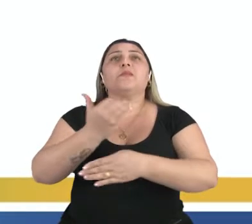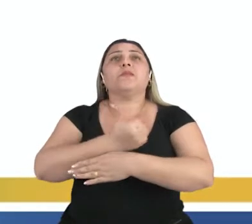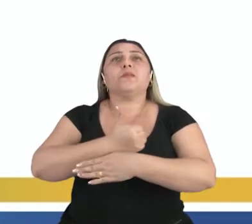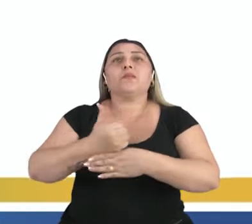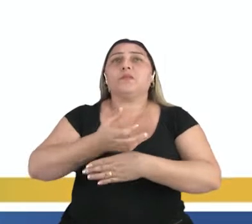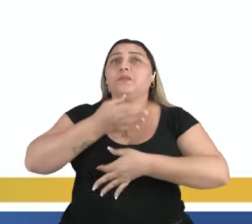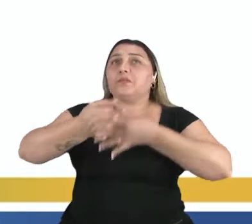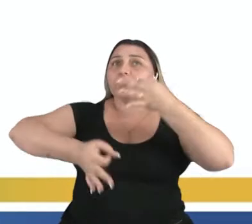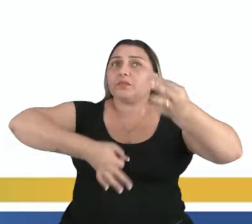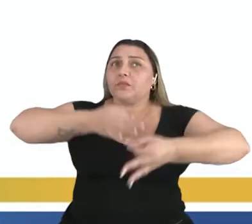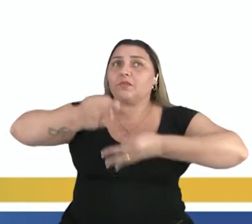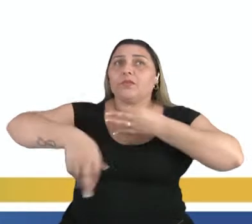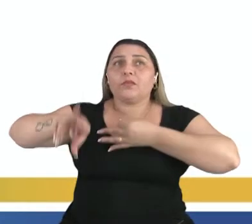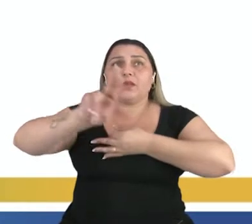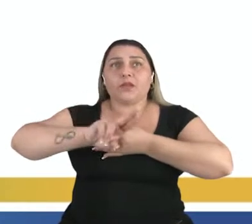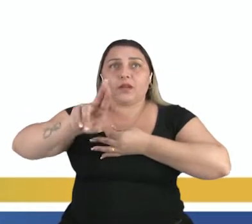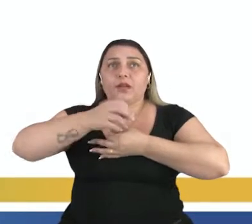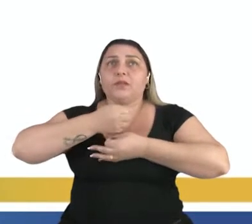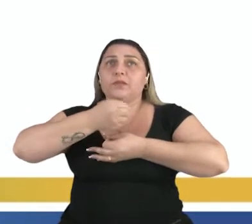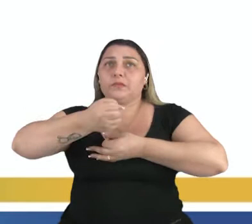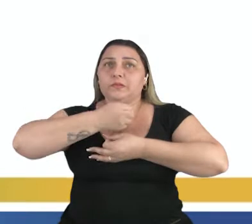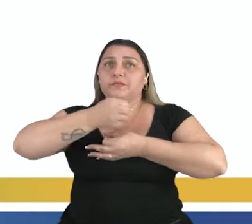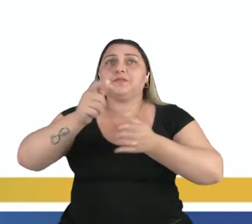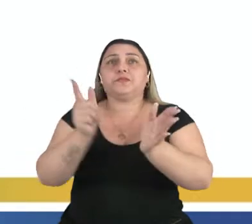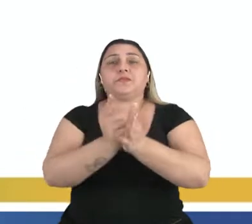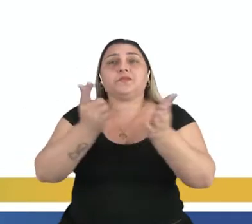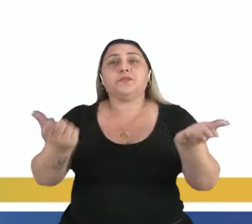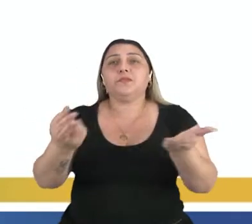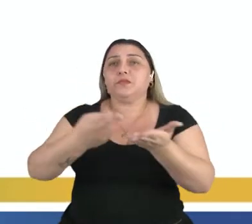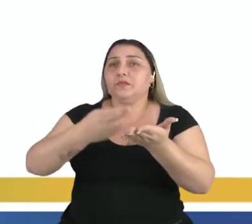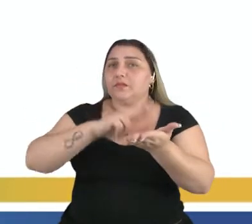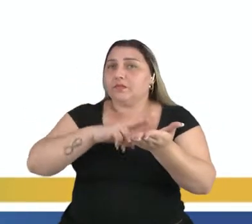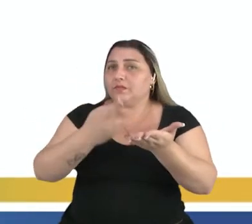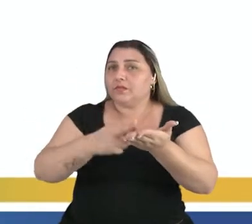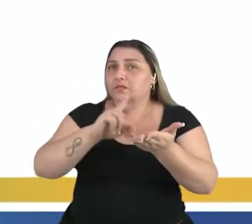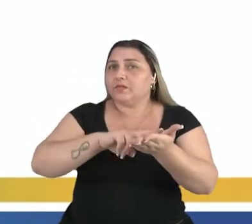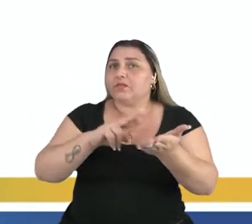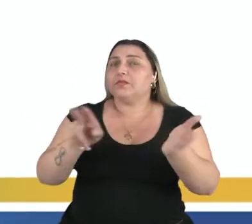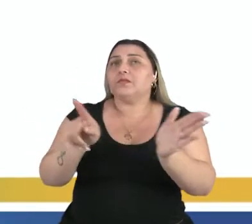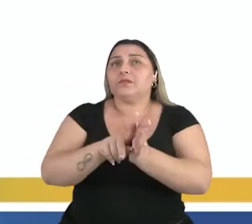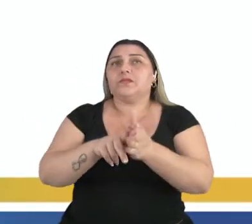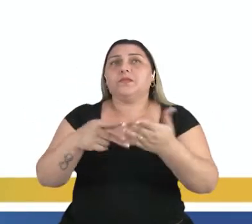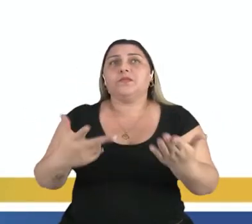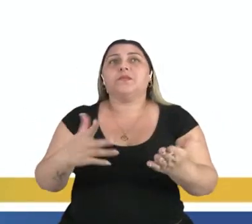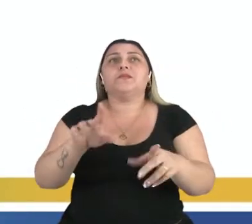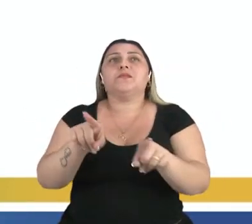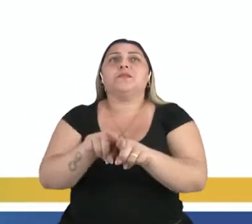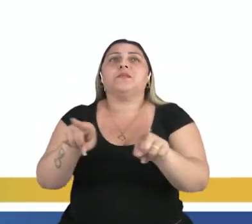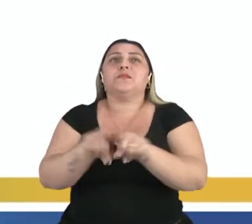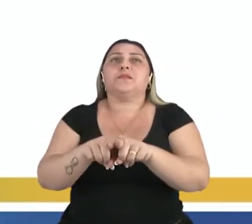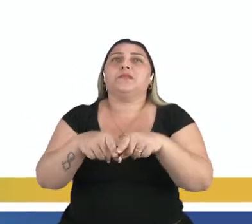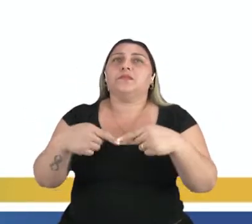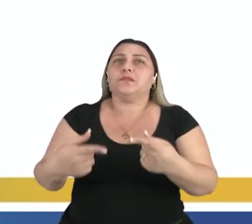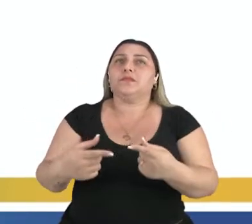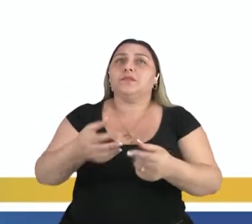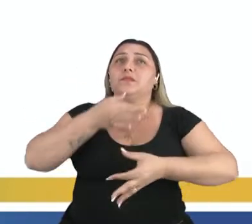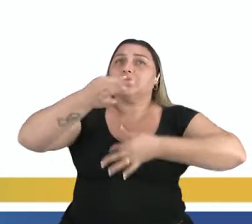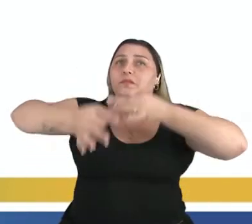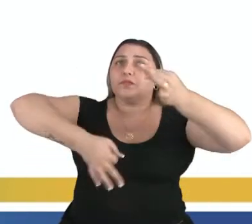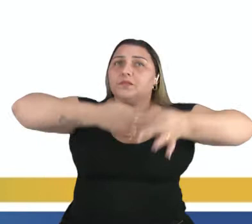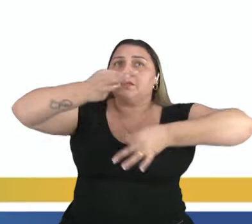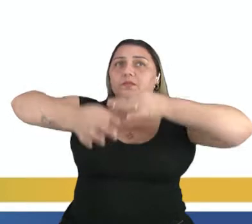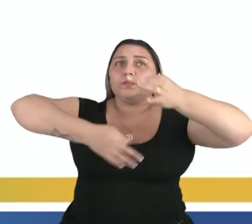caráter opinativo e é utilizado na imprensa, especialmente nos jornais e revistas. Além disso, ele tem um